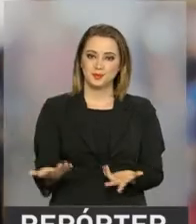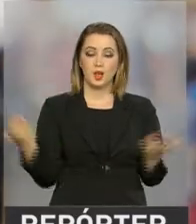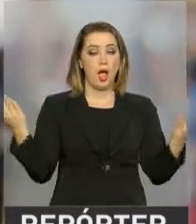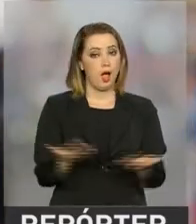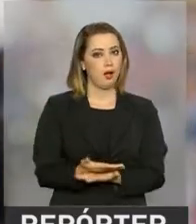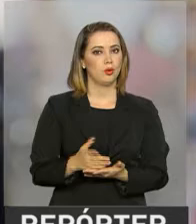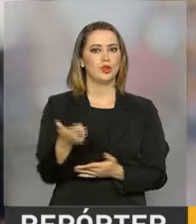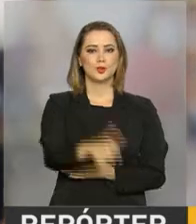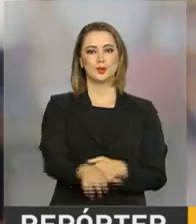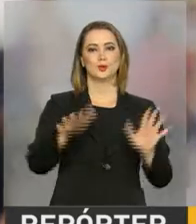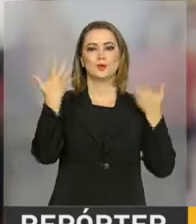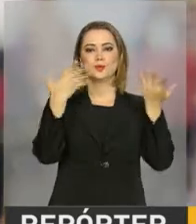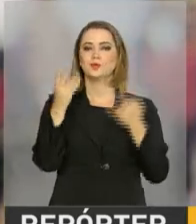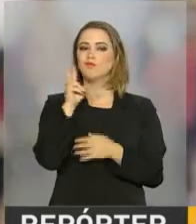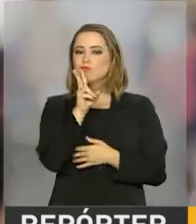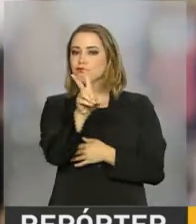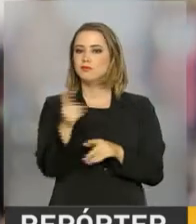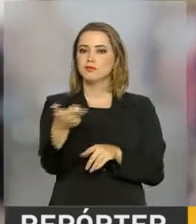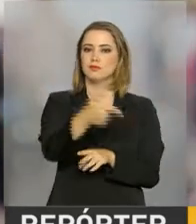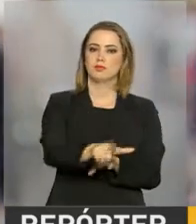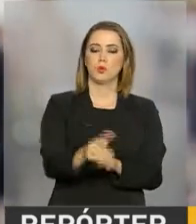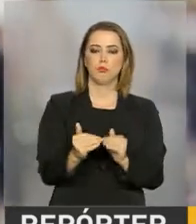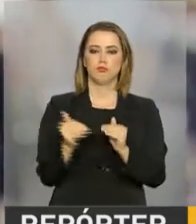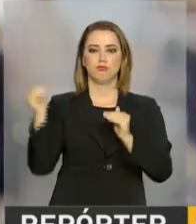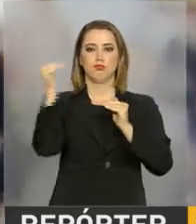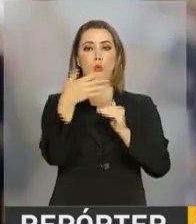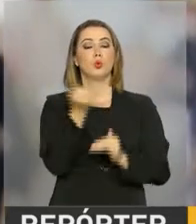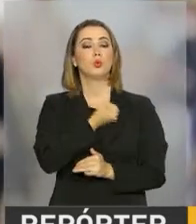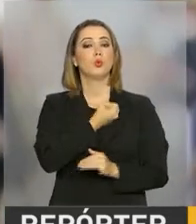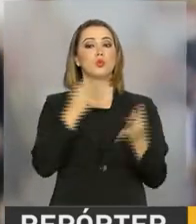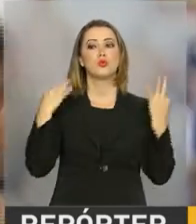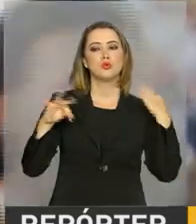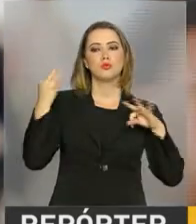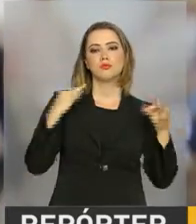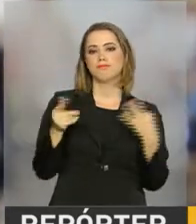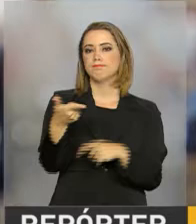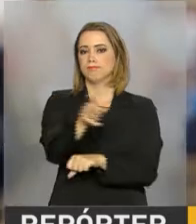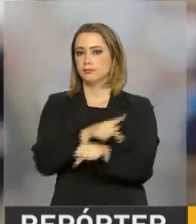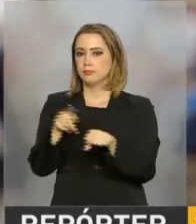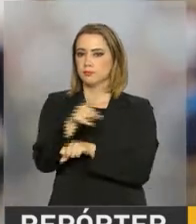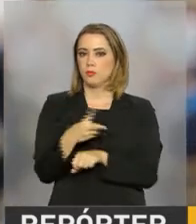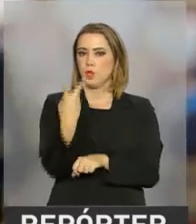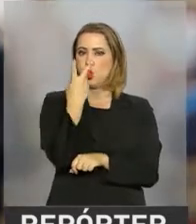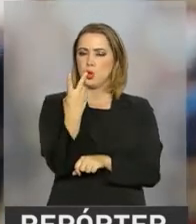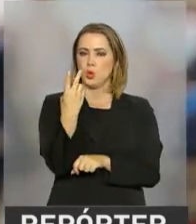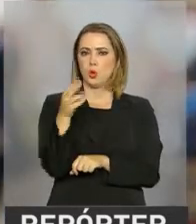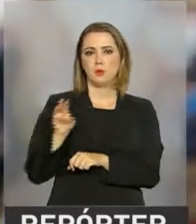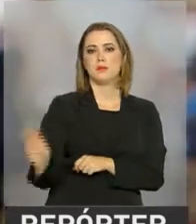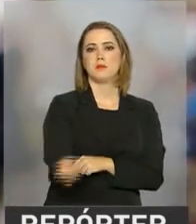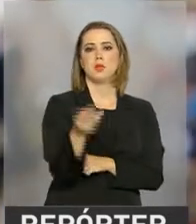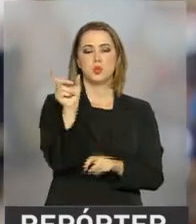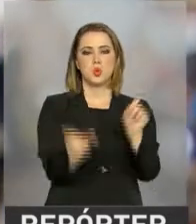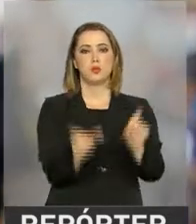governo federal também prevê um aumento de estrangeiros no país a estimativa é que cerca de 2 milhões e meio de turistas